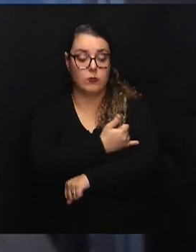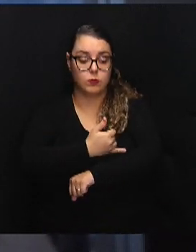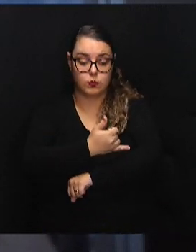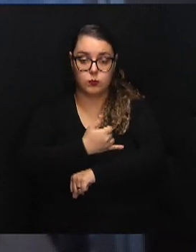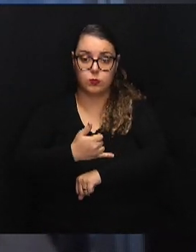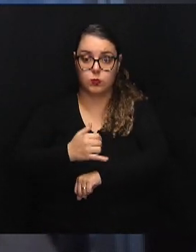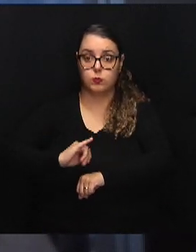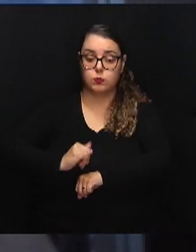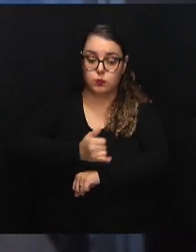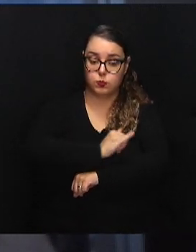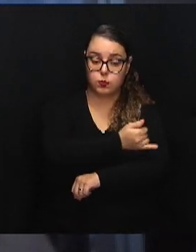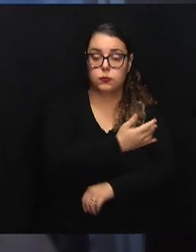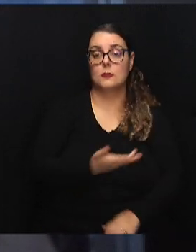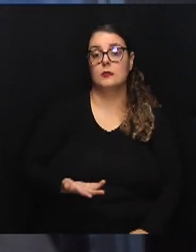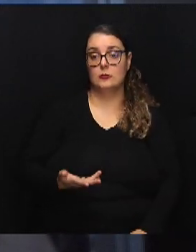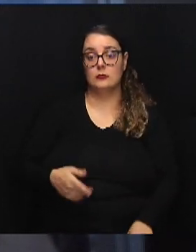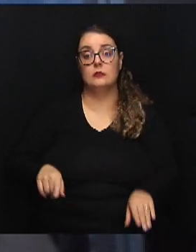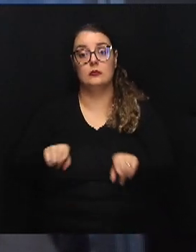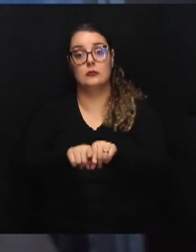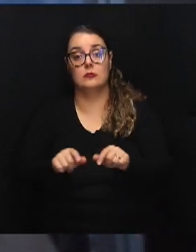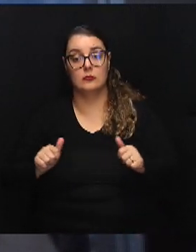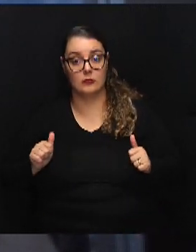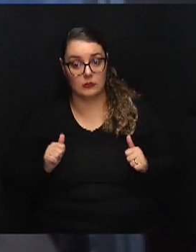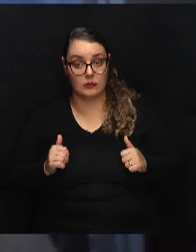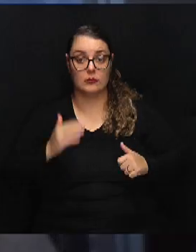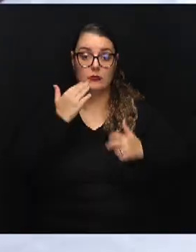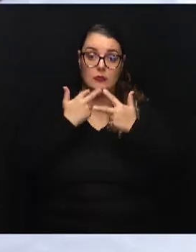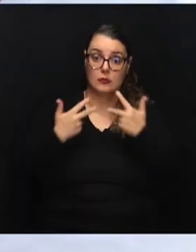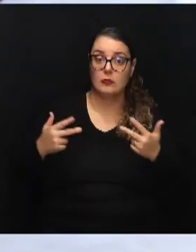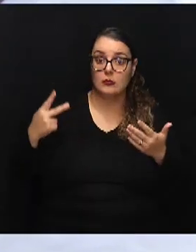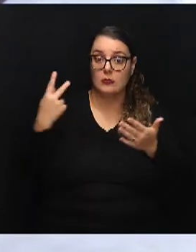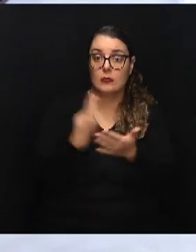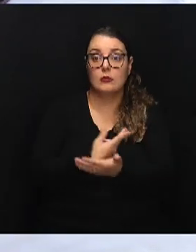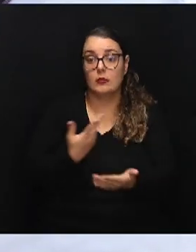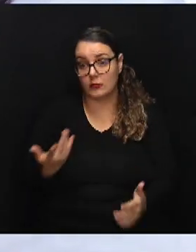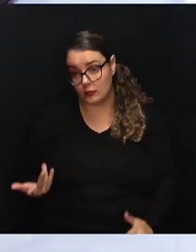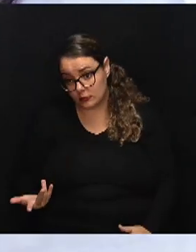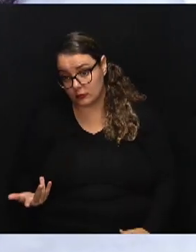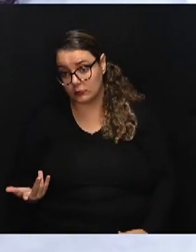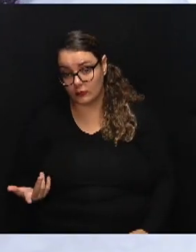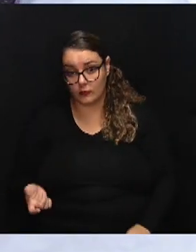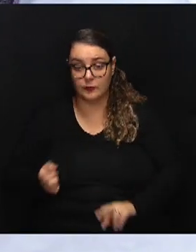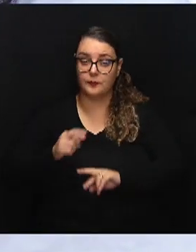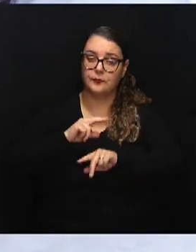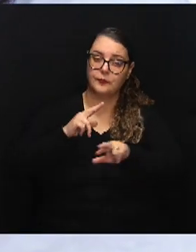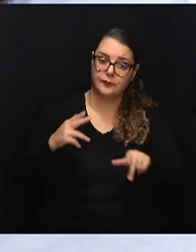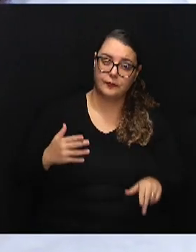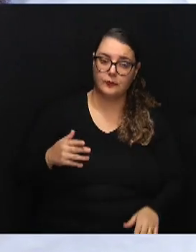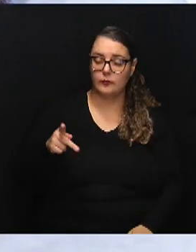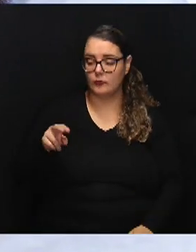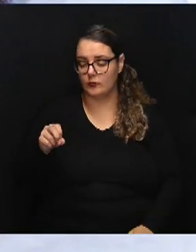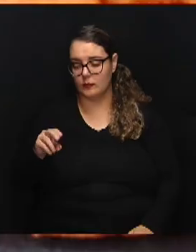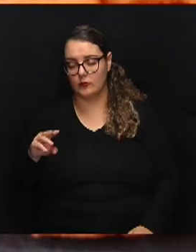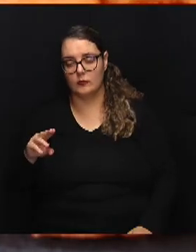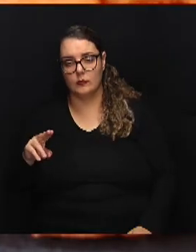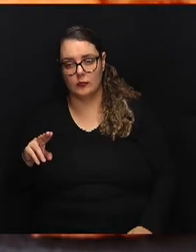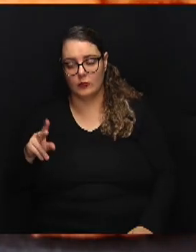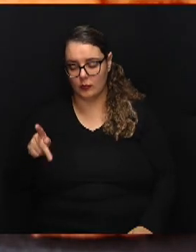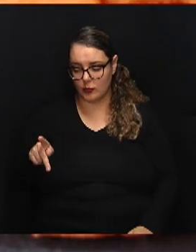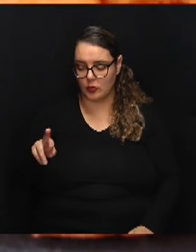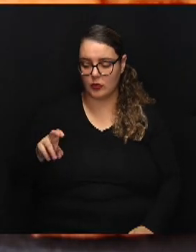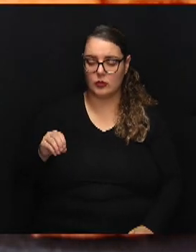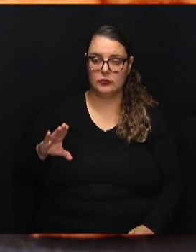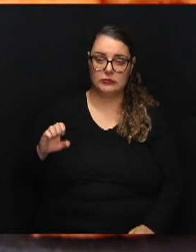o sedentarismo, uma alimentação inadequada, né, rica em alimentos aí processados,